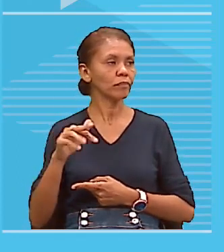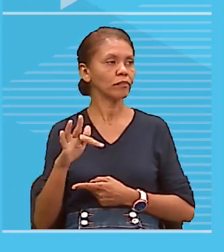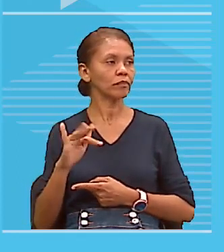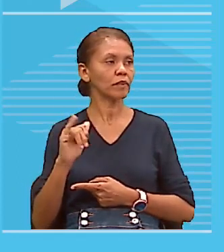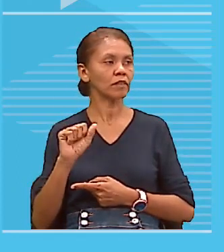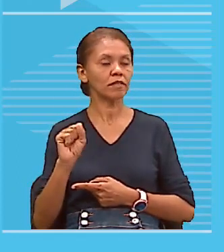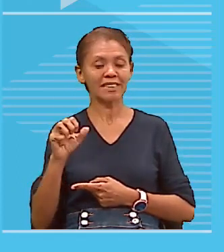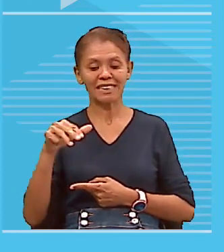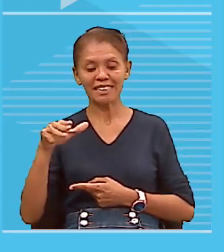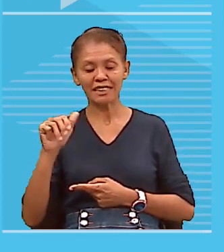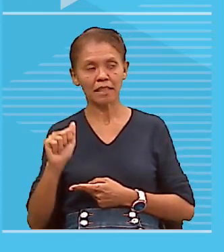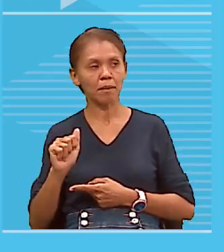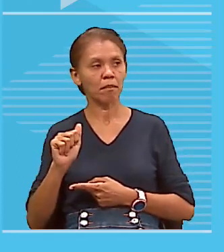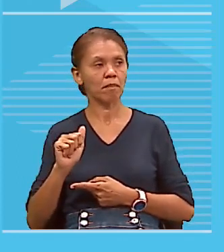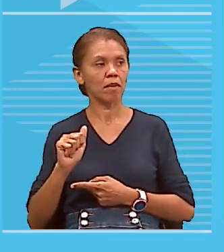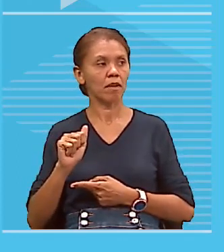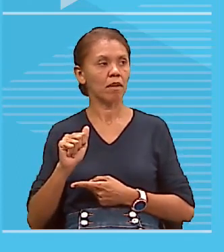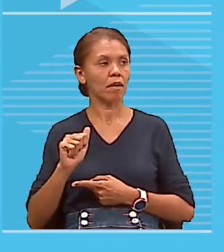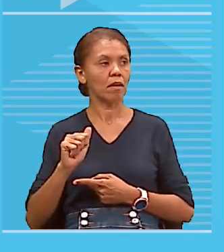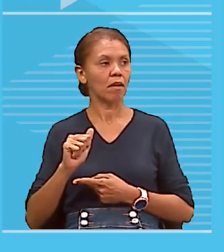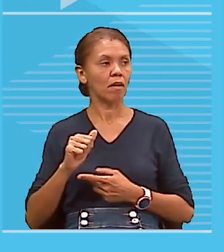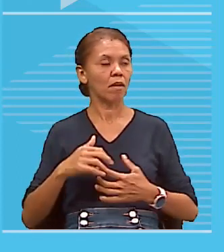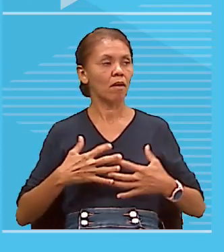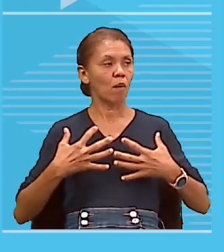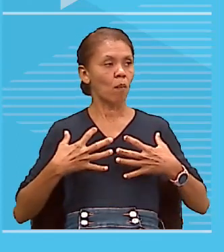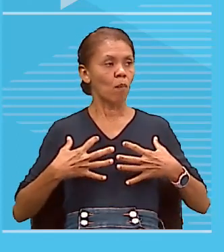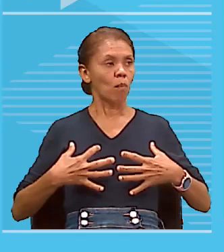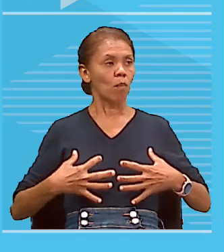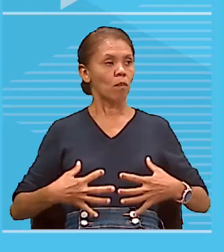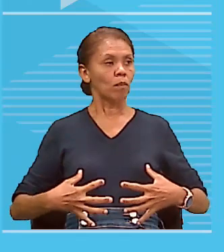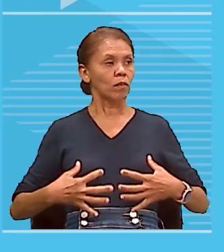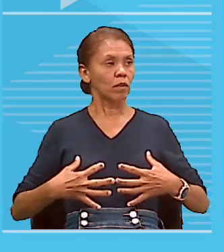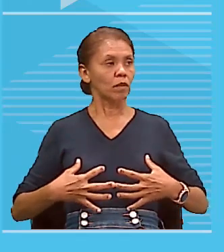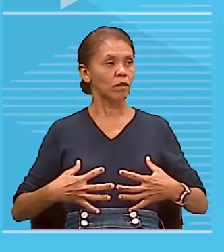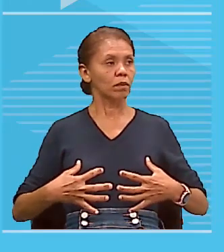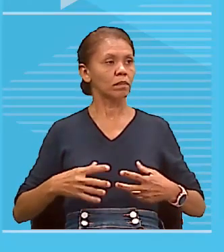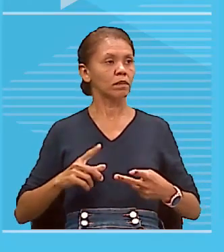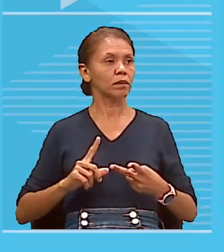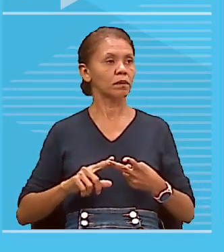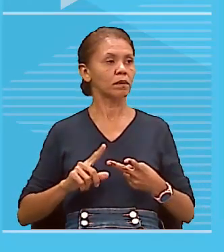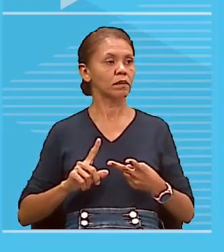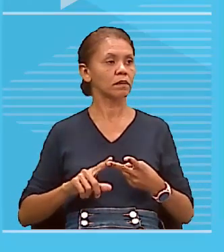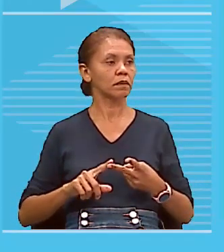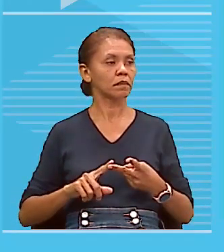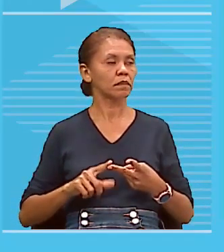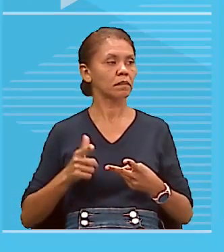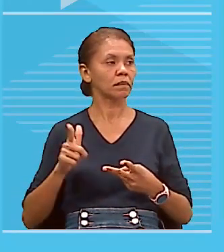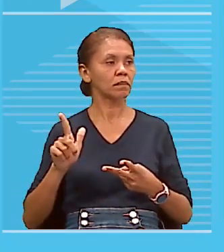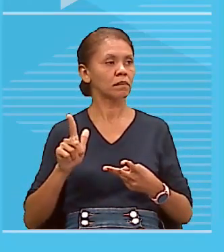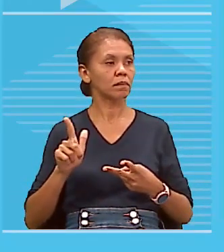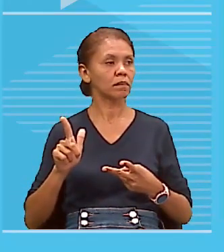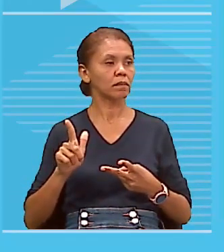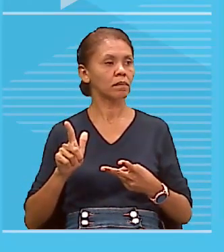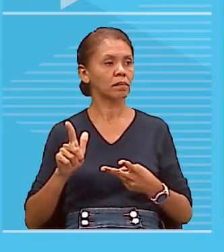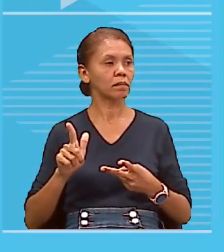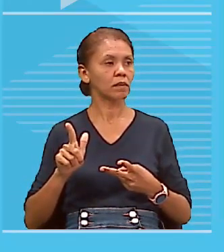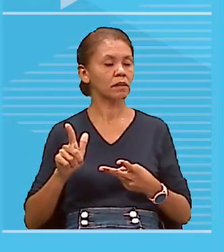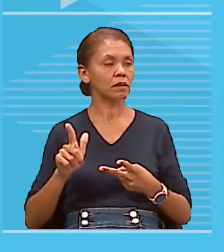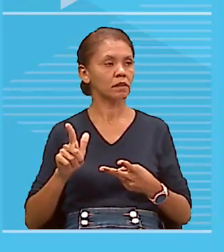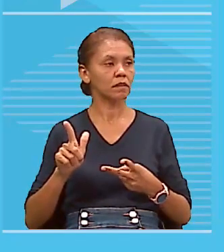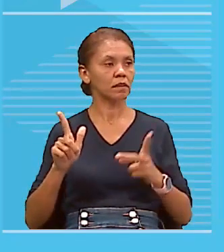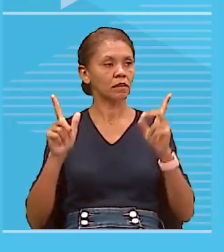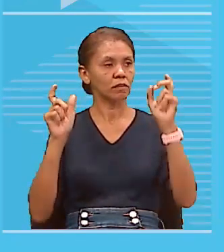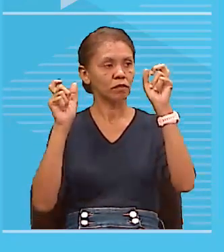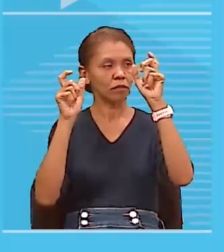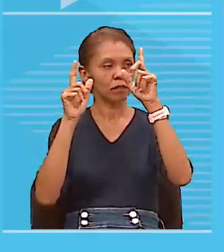e o enfisema tem uma dilatação desses alvéolos. Então, isso vai dar um problema, a pessoa vai ter